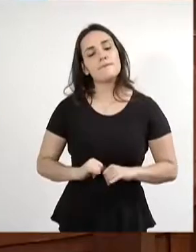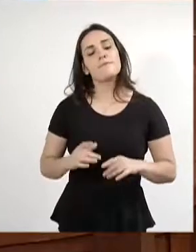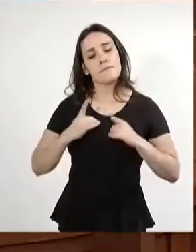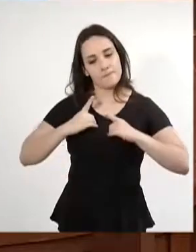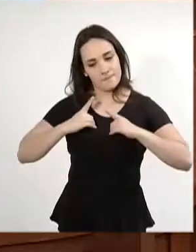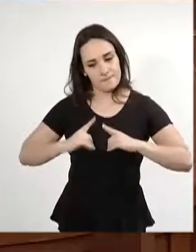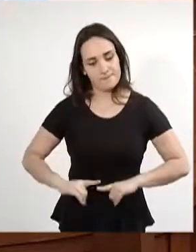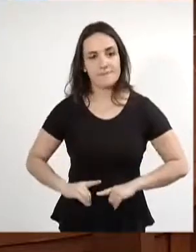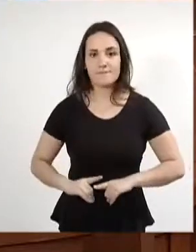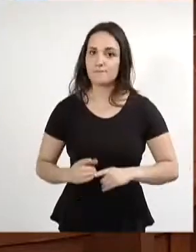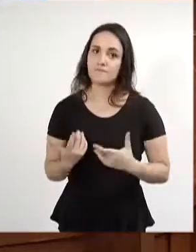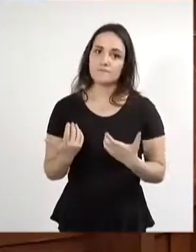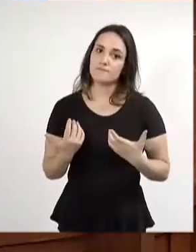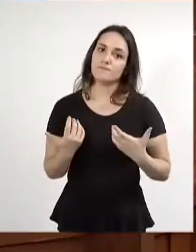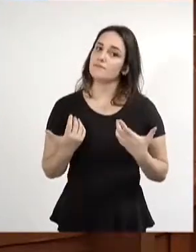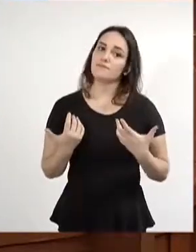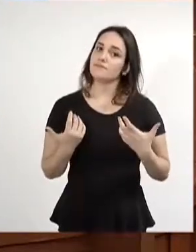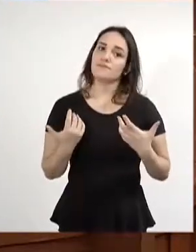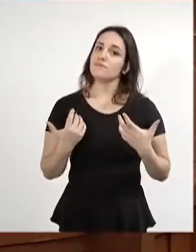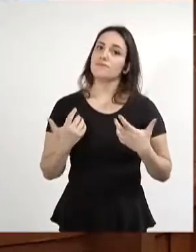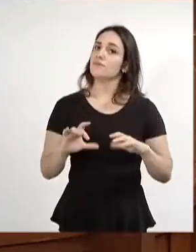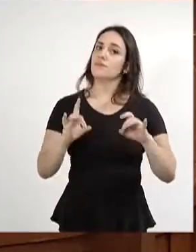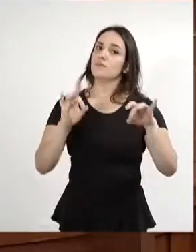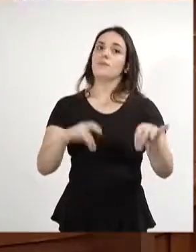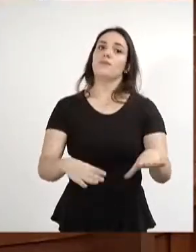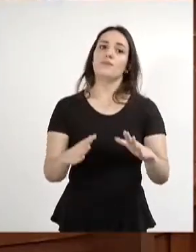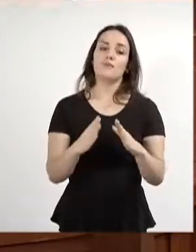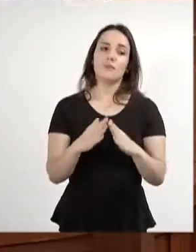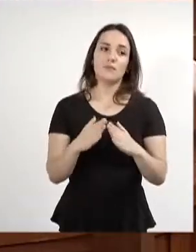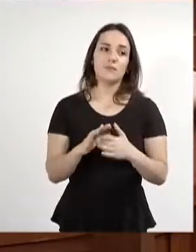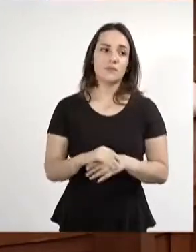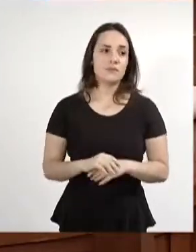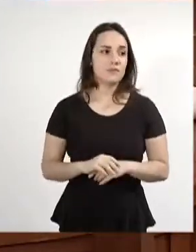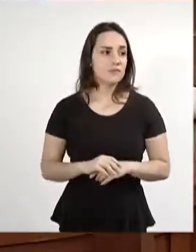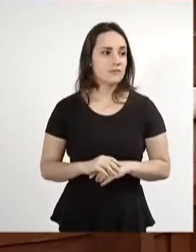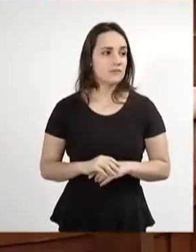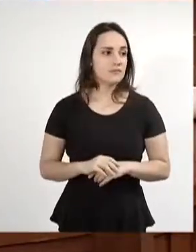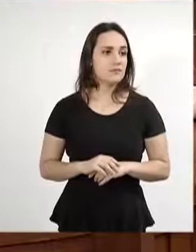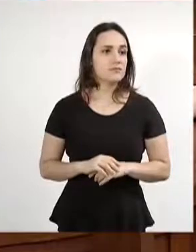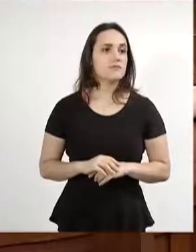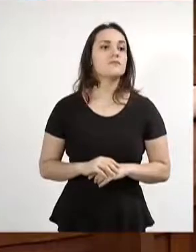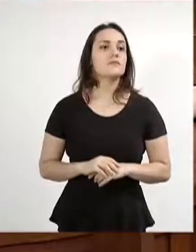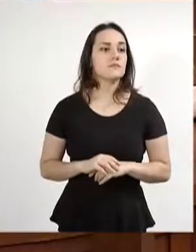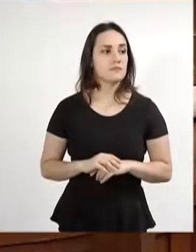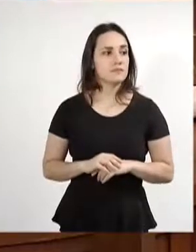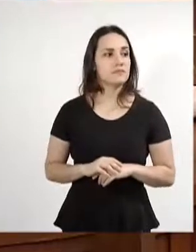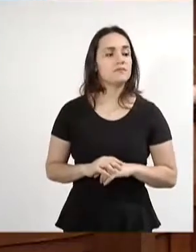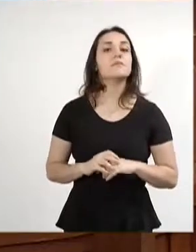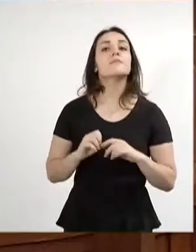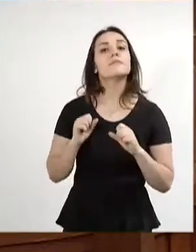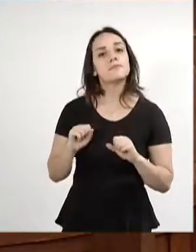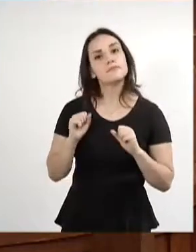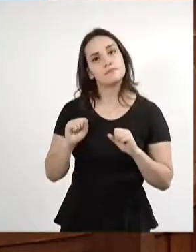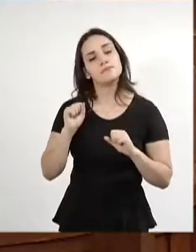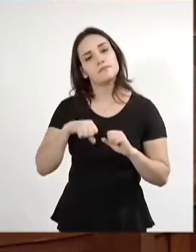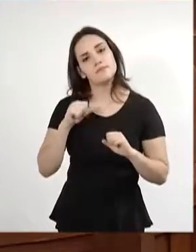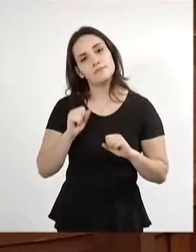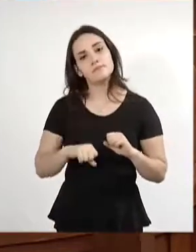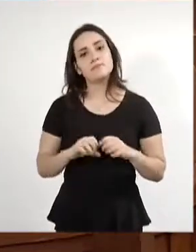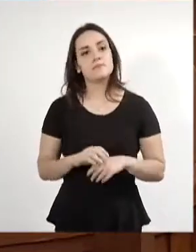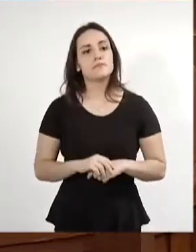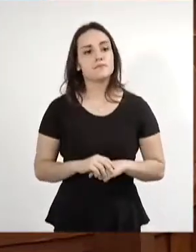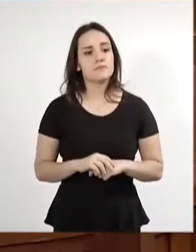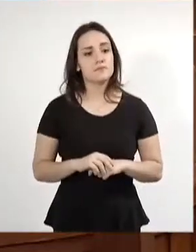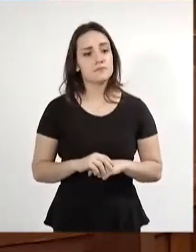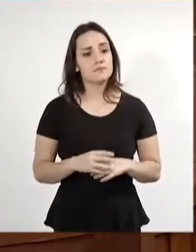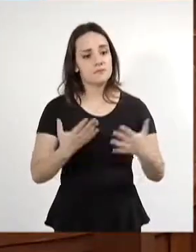depressão e não quer sair de casa. Esse idoso poderá ficar dentro de